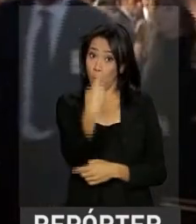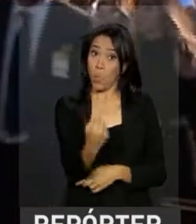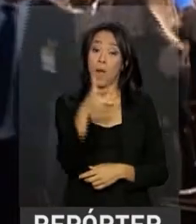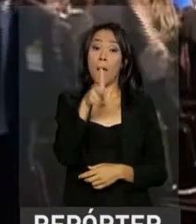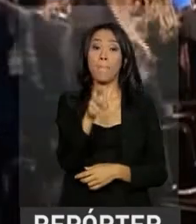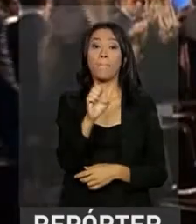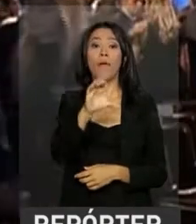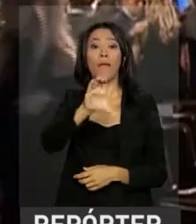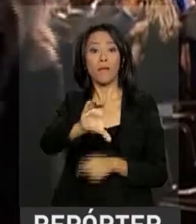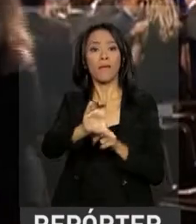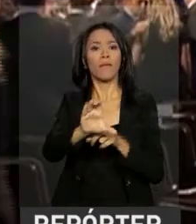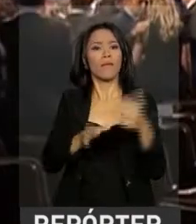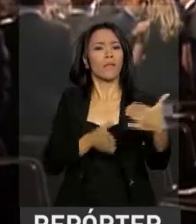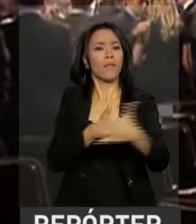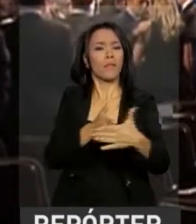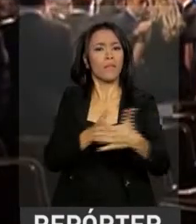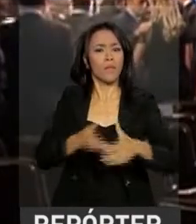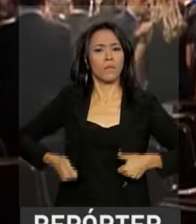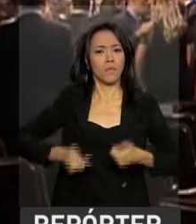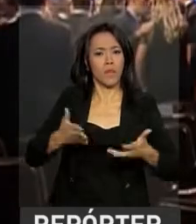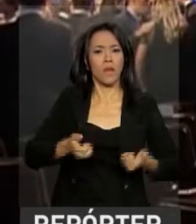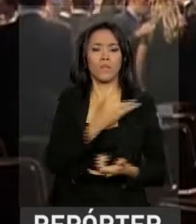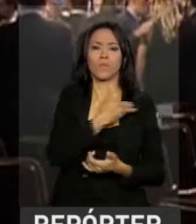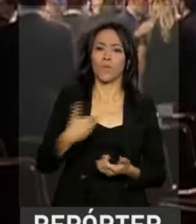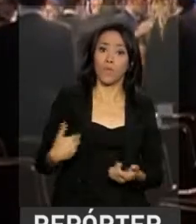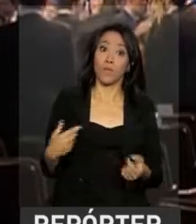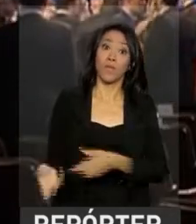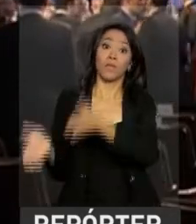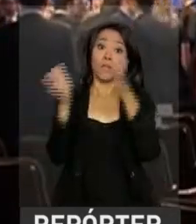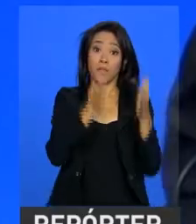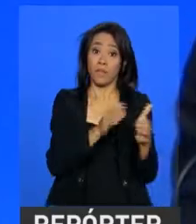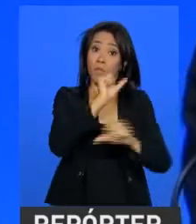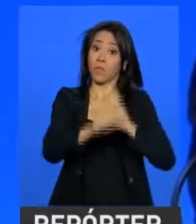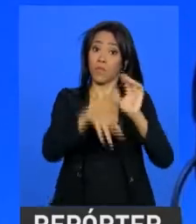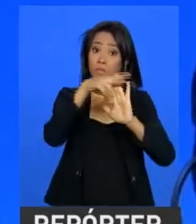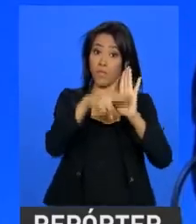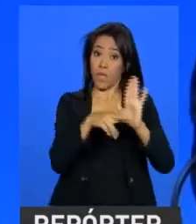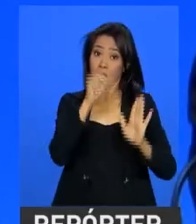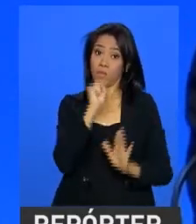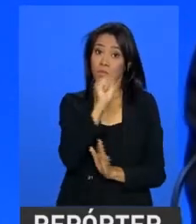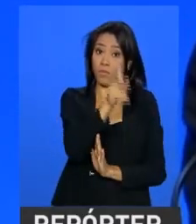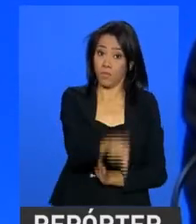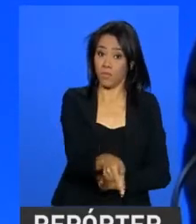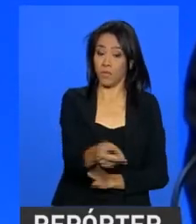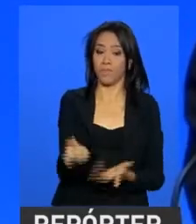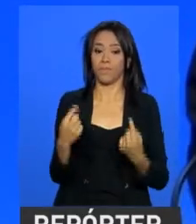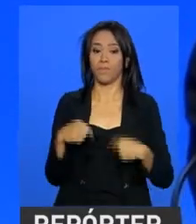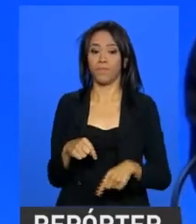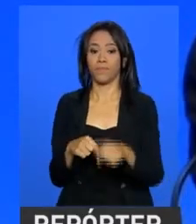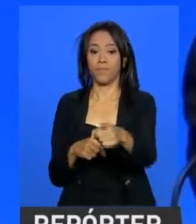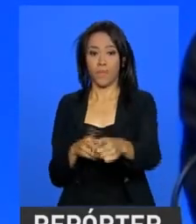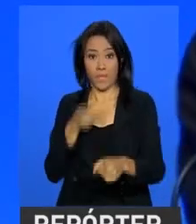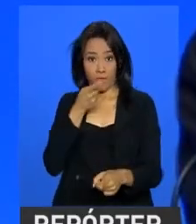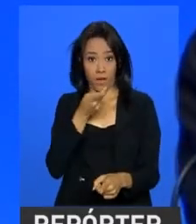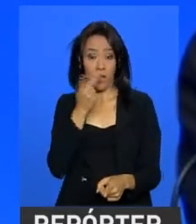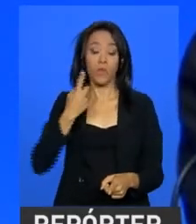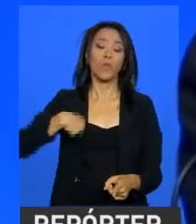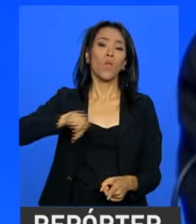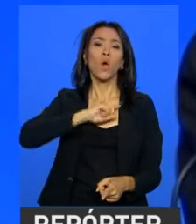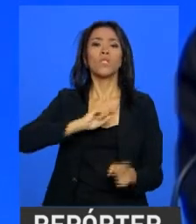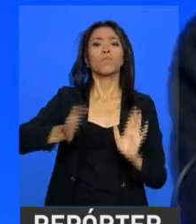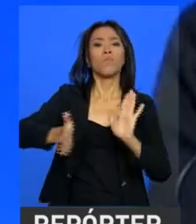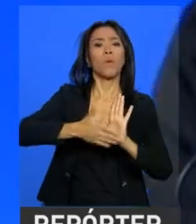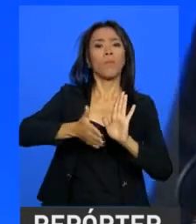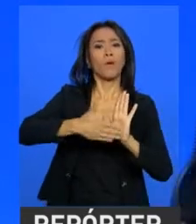limita o crescimento dos gastos públicos e também a reforma da Previdência. Nós propusemos aquilo que é fundamental para o